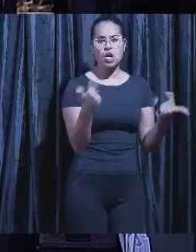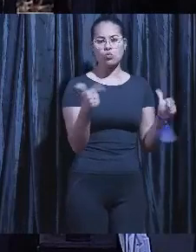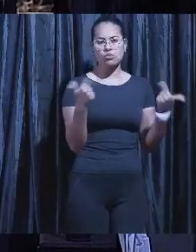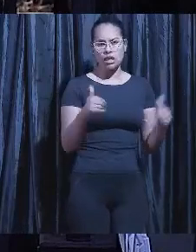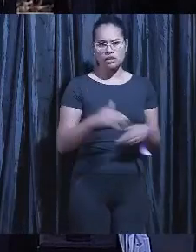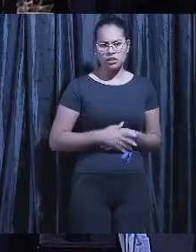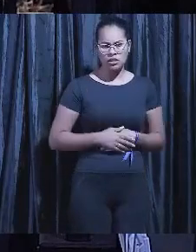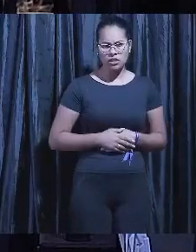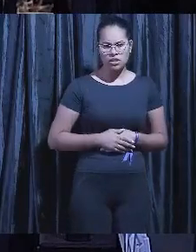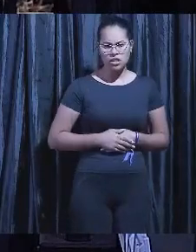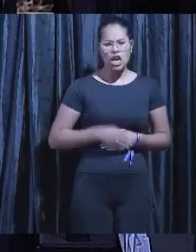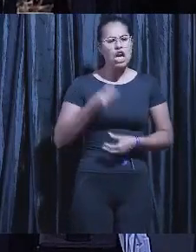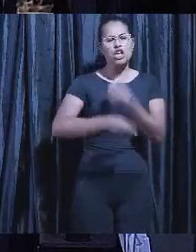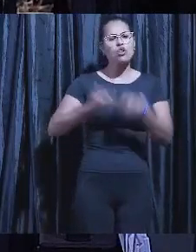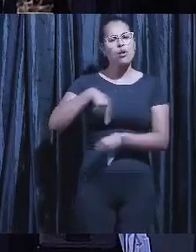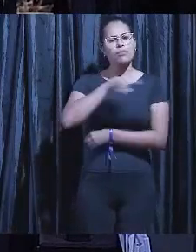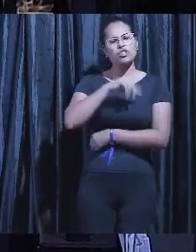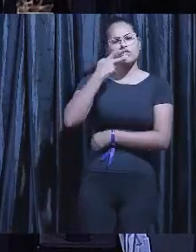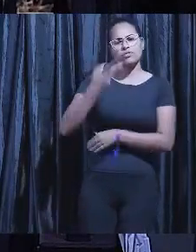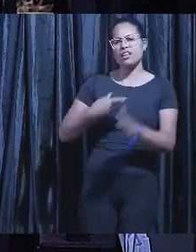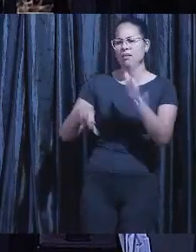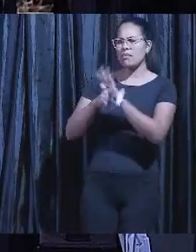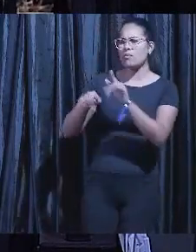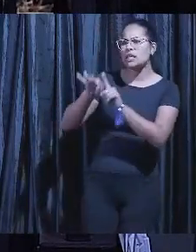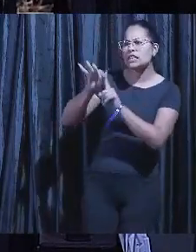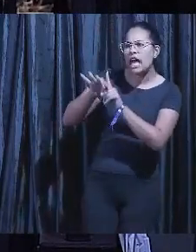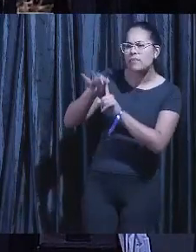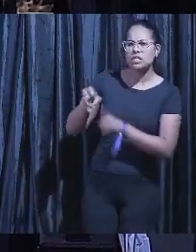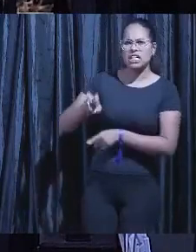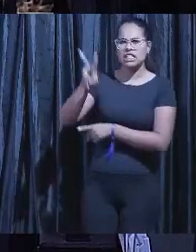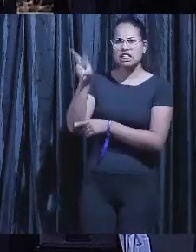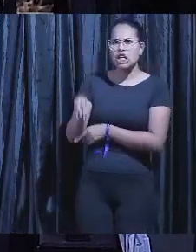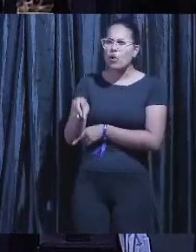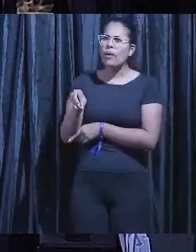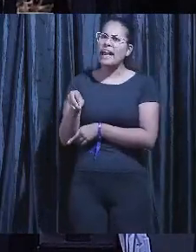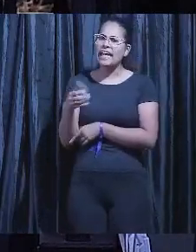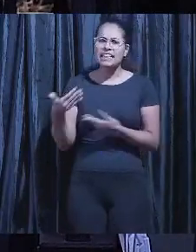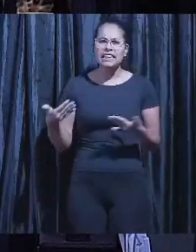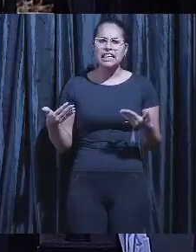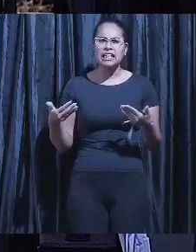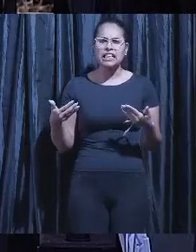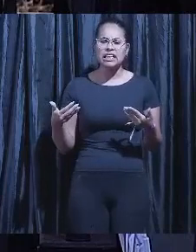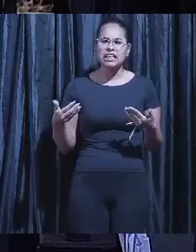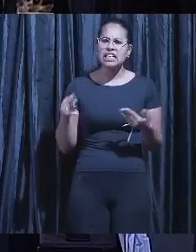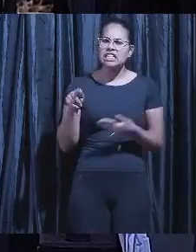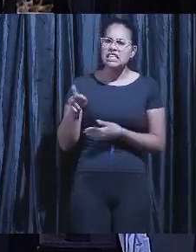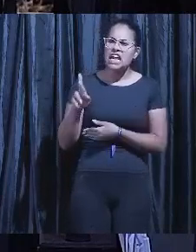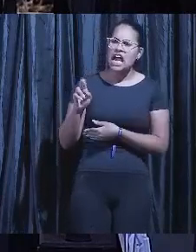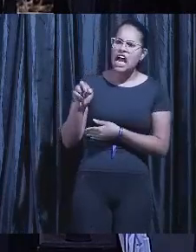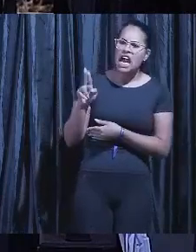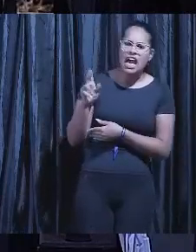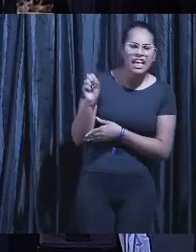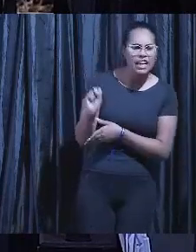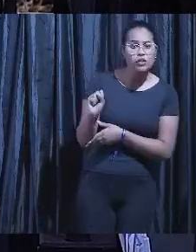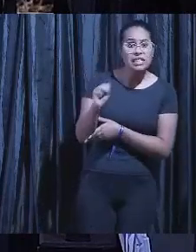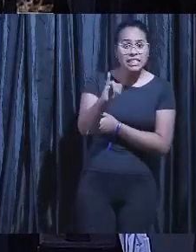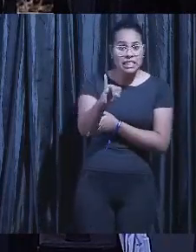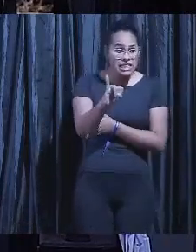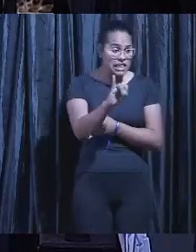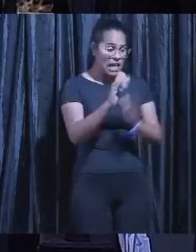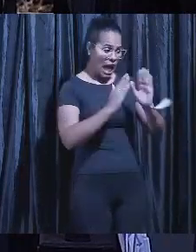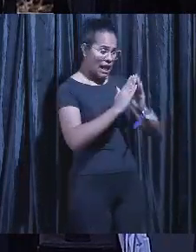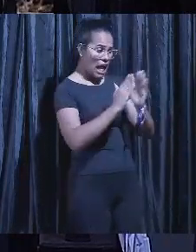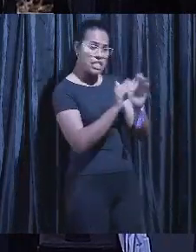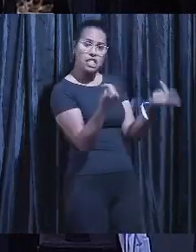sensação térmica de 50 graus, de 59 graus para territórios com casas que não têm ventilação? Como é que a gente